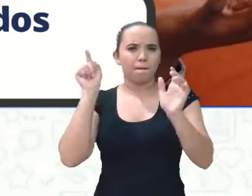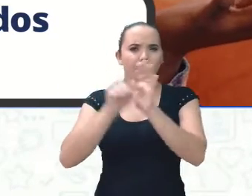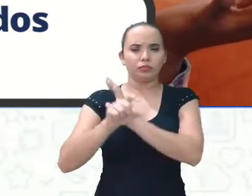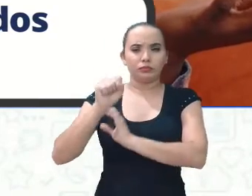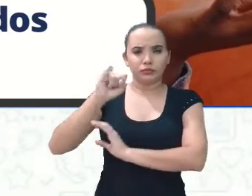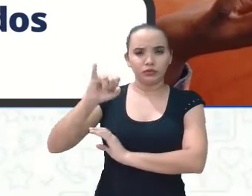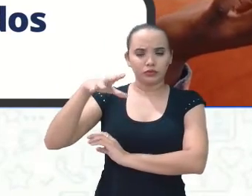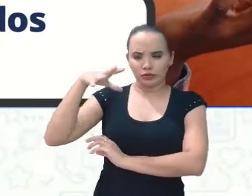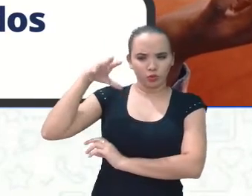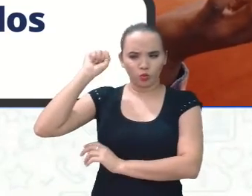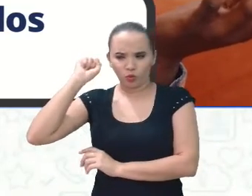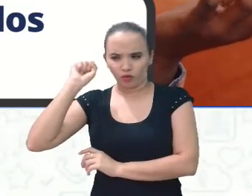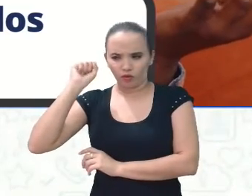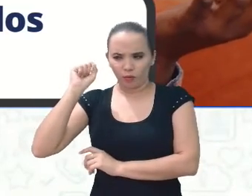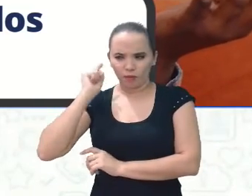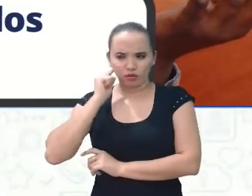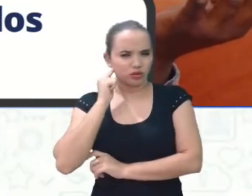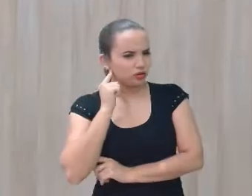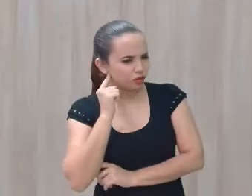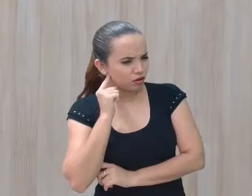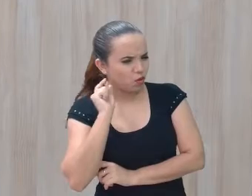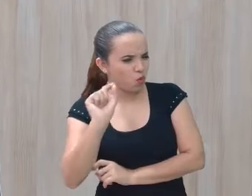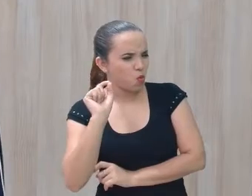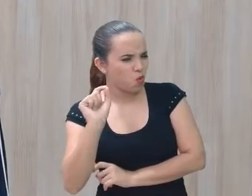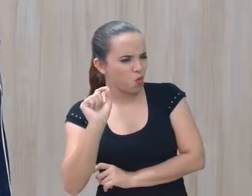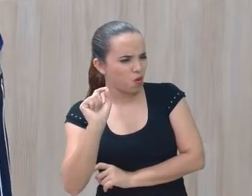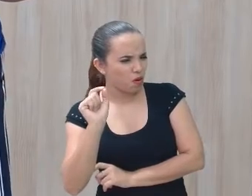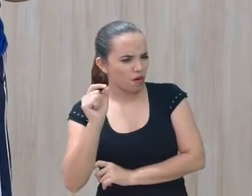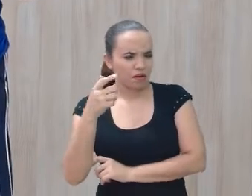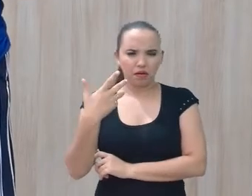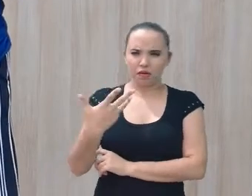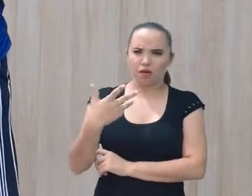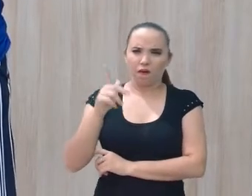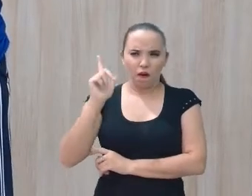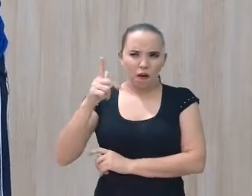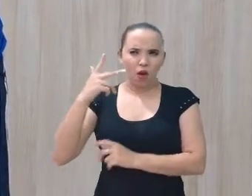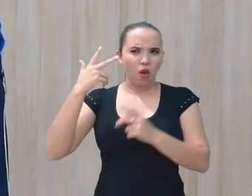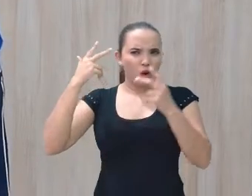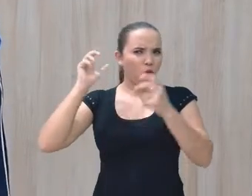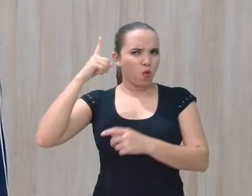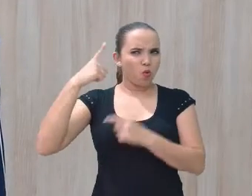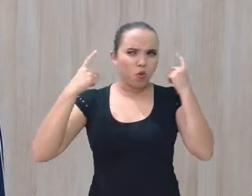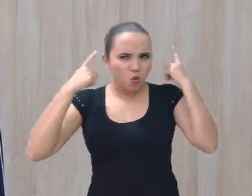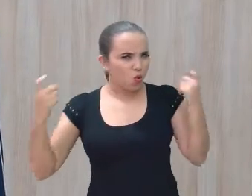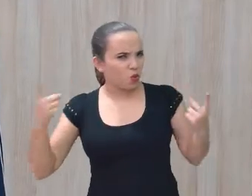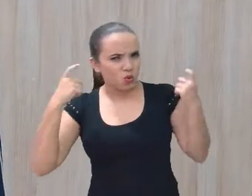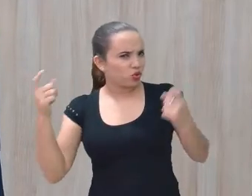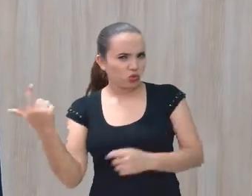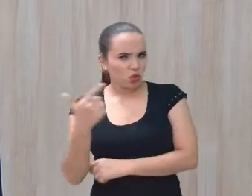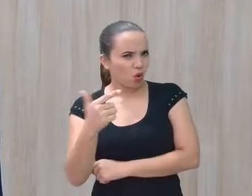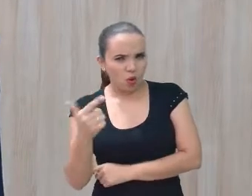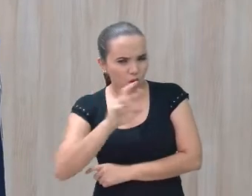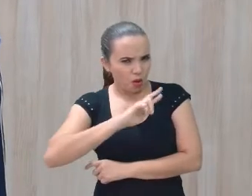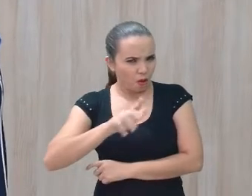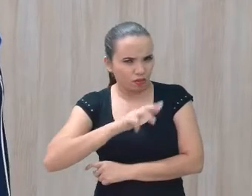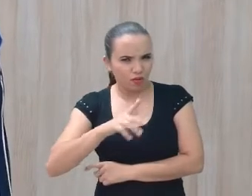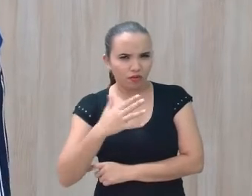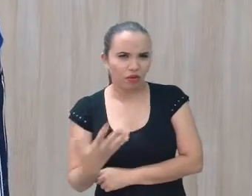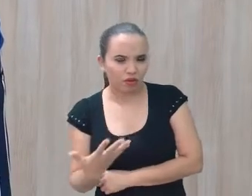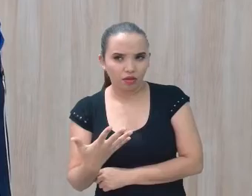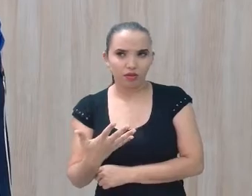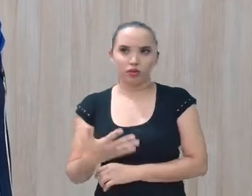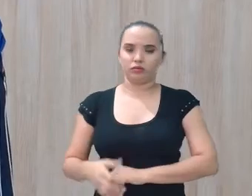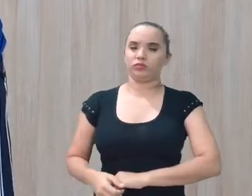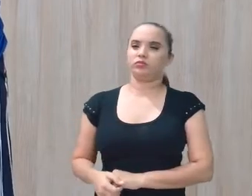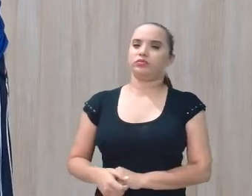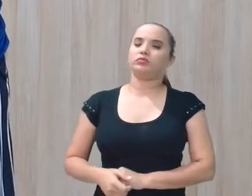Os sons são todos iguais? Não foi isso que a gente falou, né? A gente falou justamente, a gente perguntou, né? Por